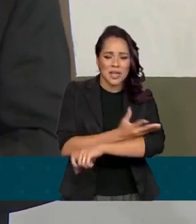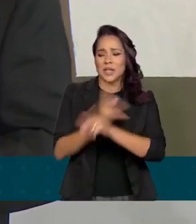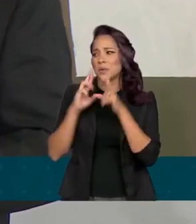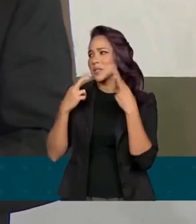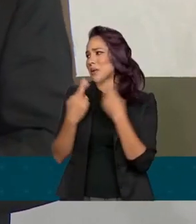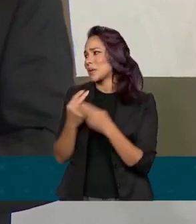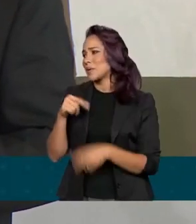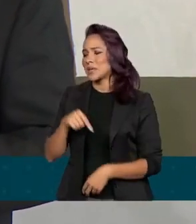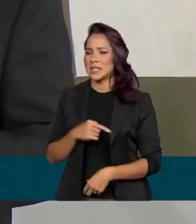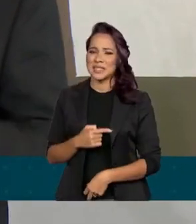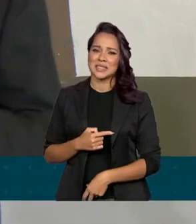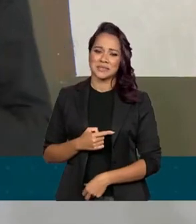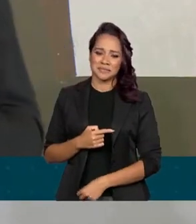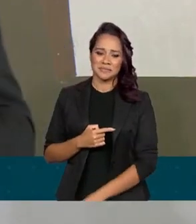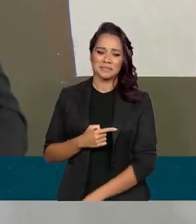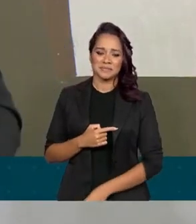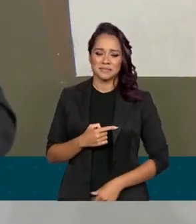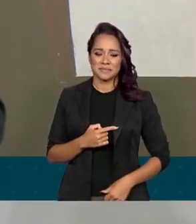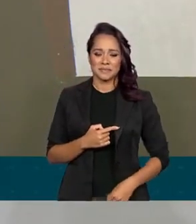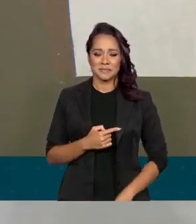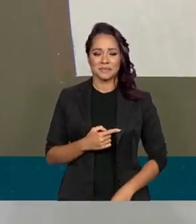encontro.